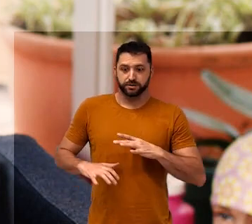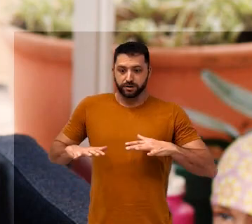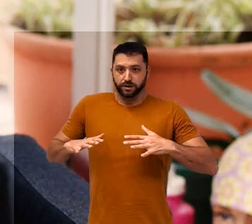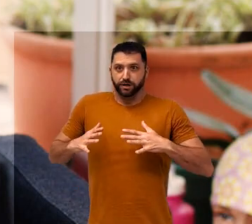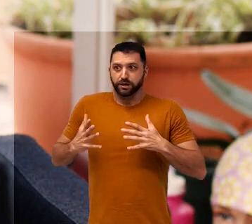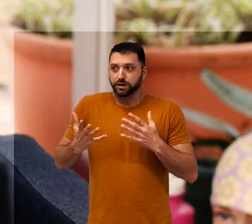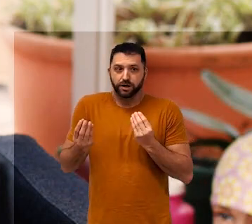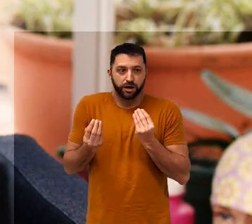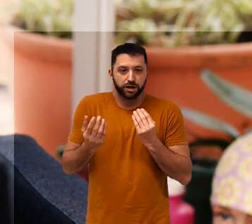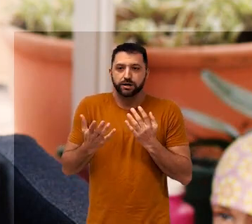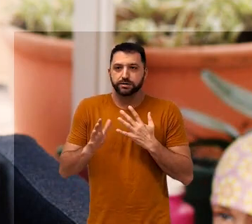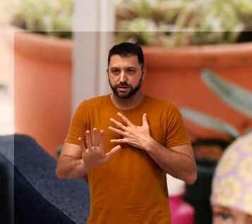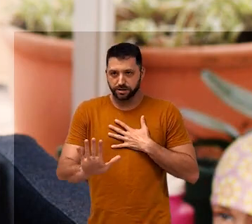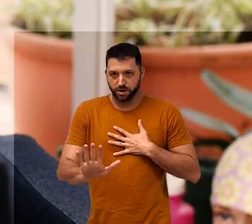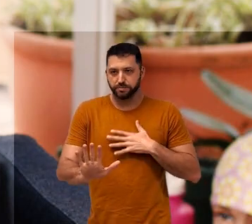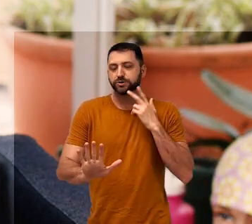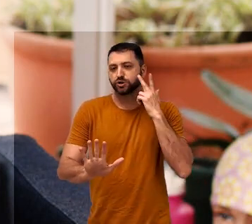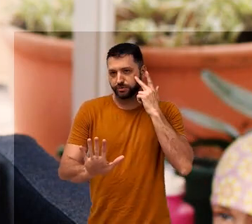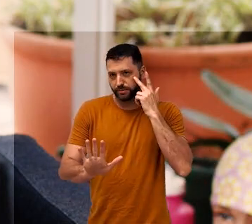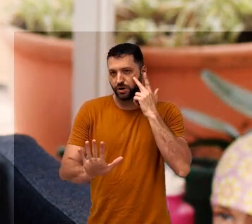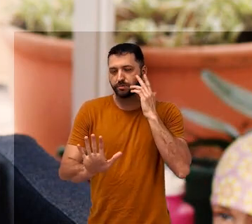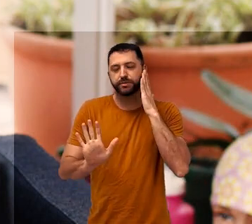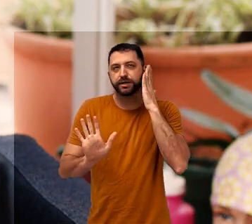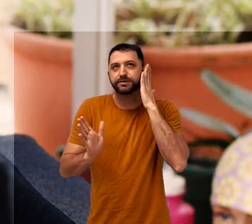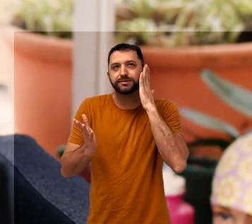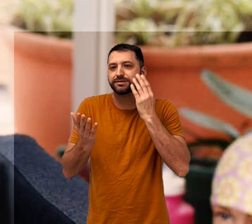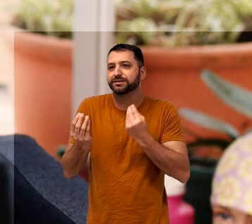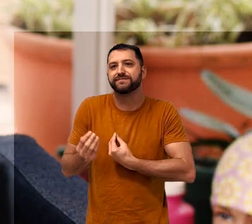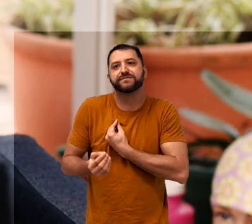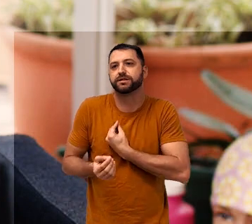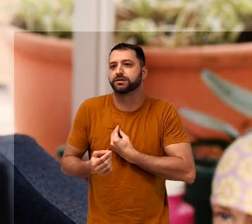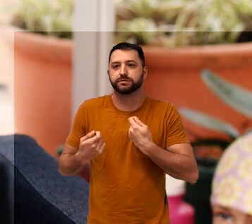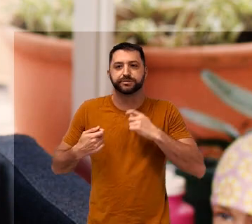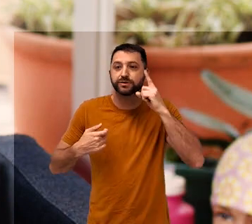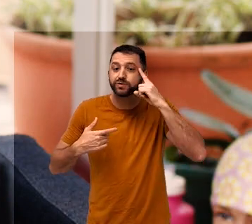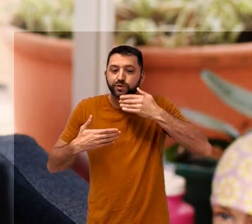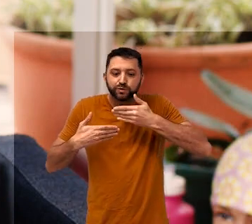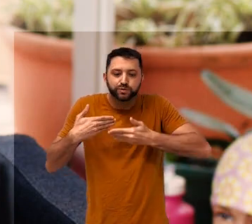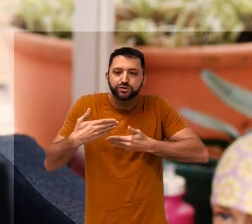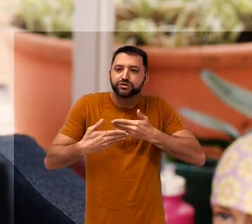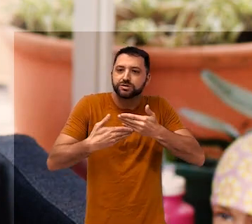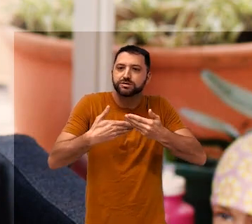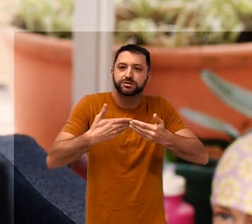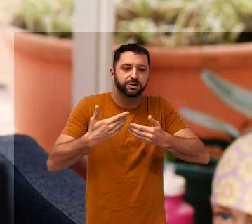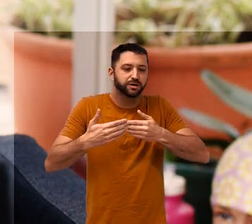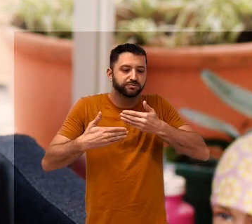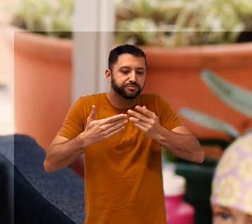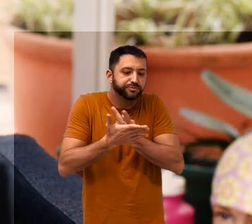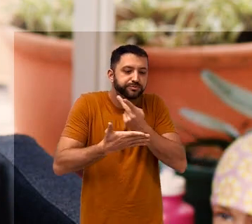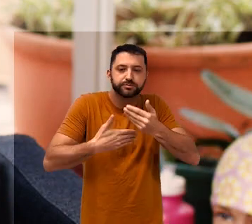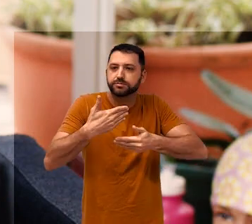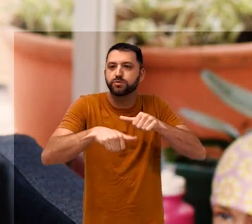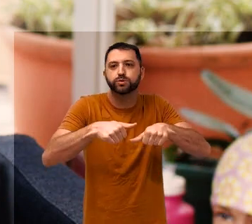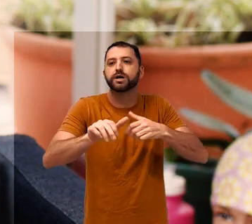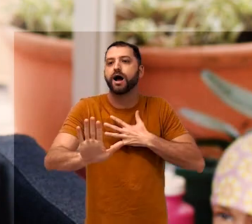assustador. O tratamento é muito difícil. Mas a gente tem que tentar viver um dia de cada vez. Porque